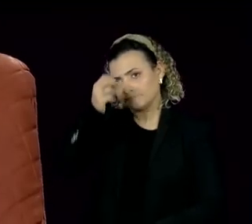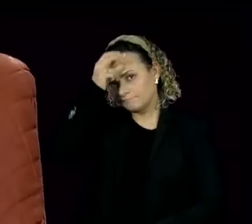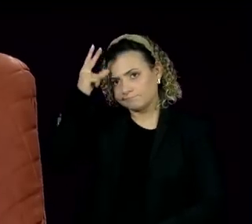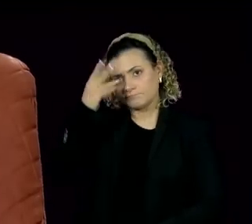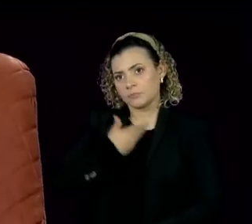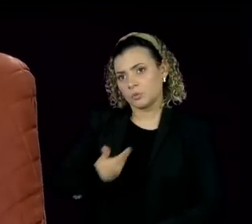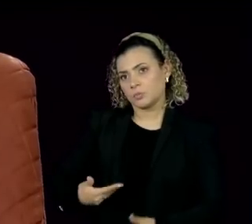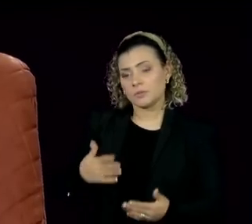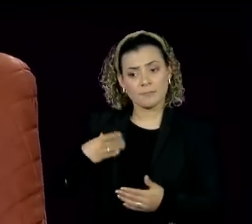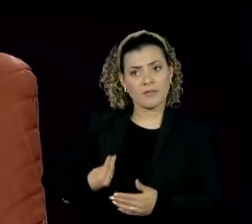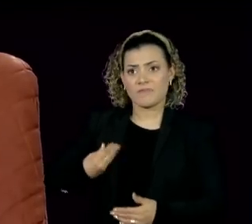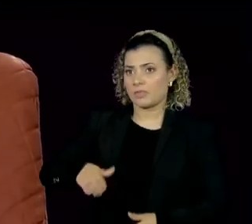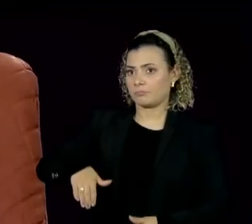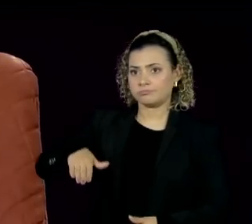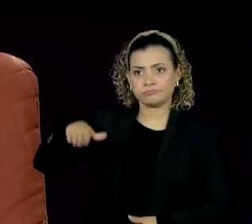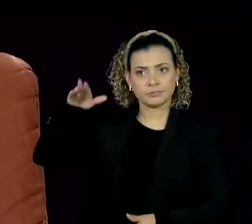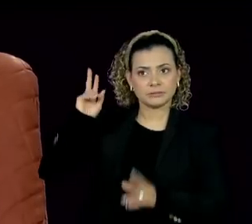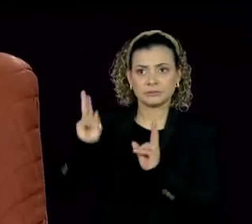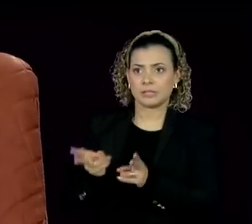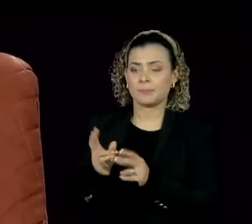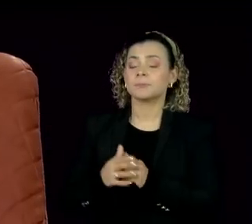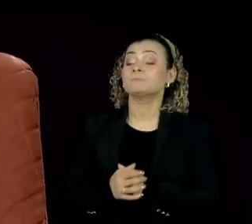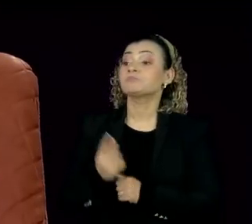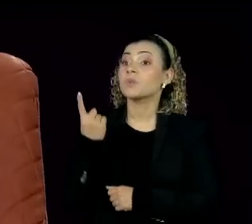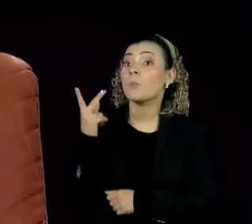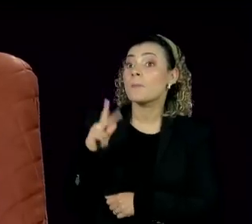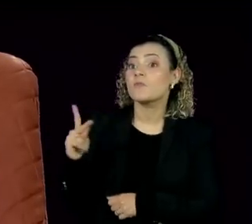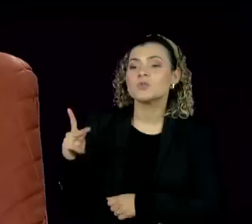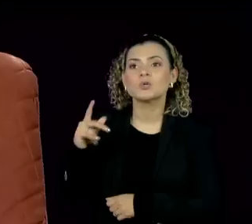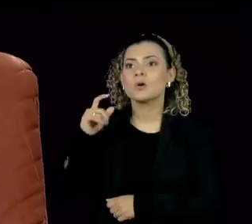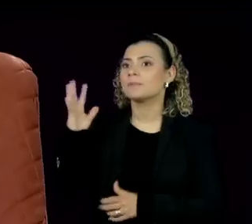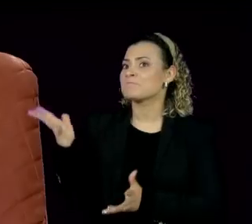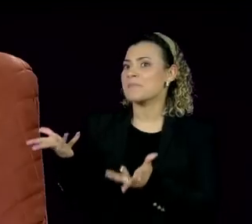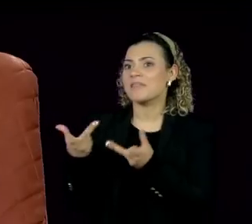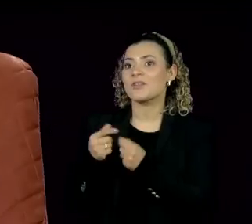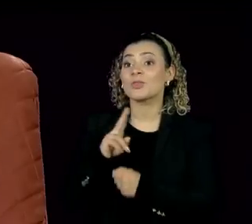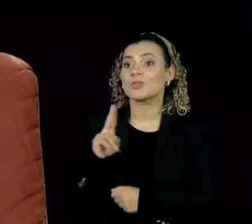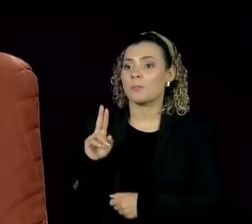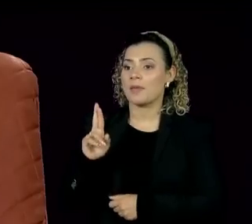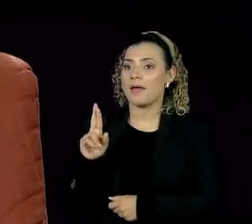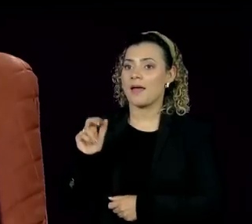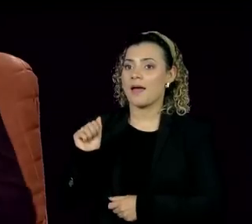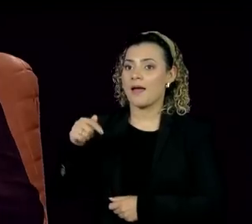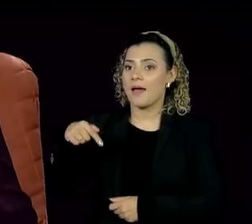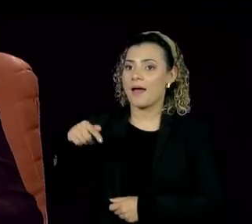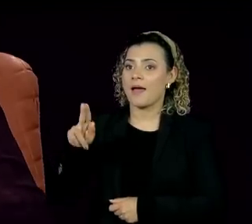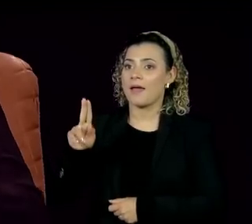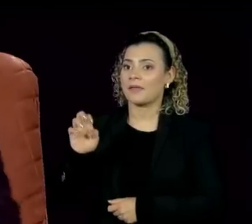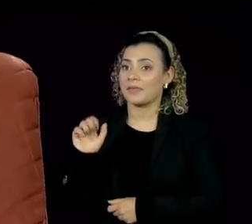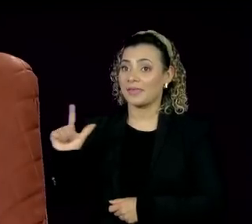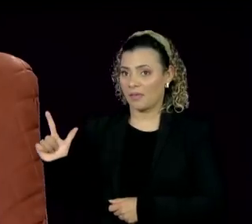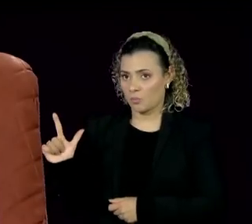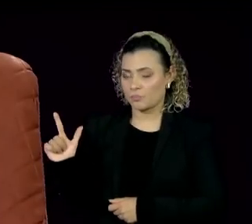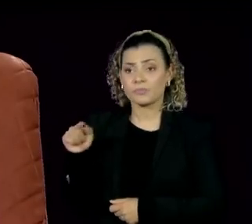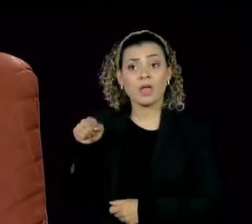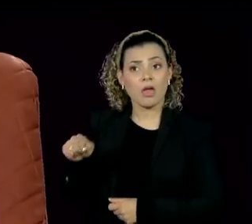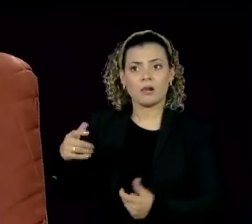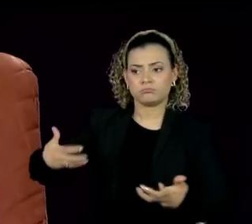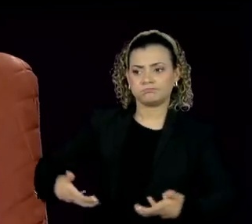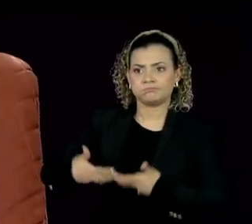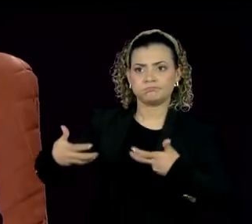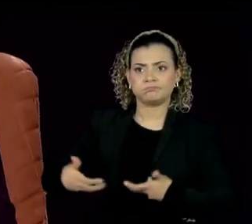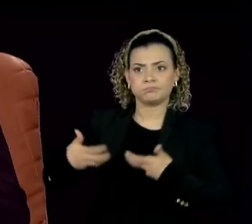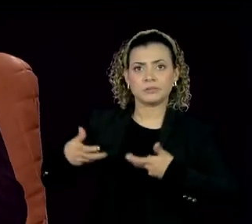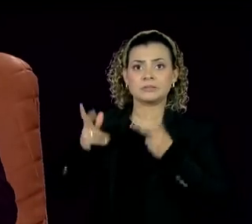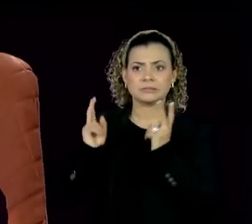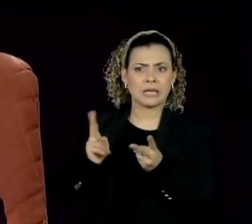vida toda, e tinha uma professora muito incrível, que era a dona Raquel. Além dela estimular a gente,